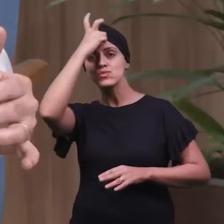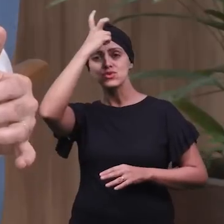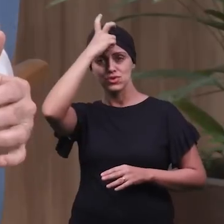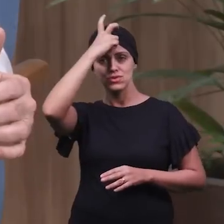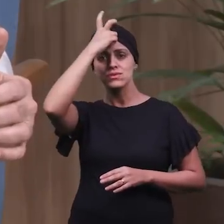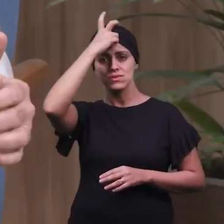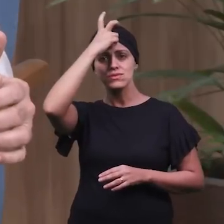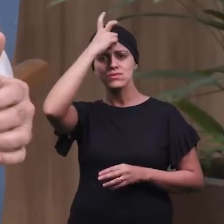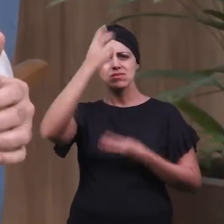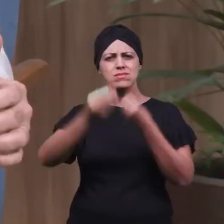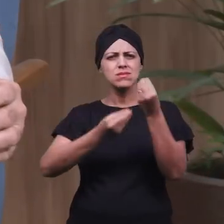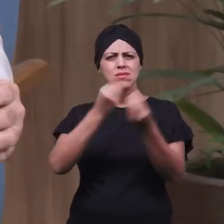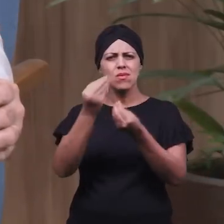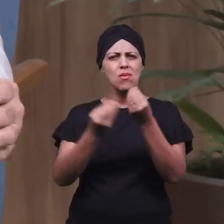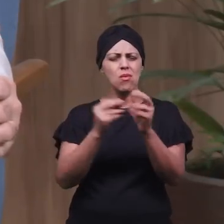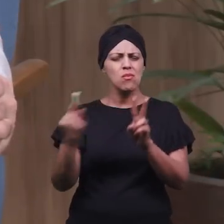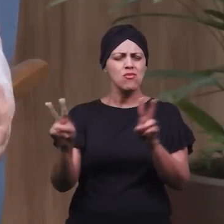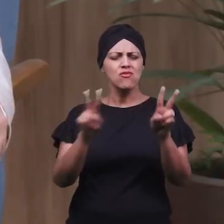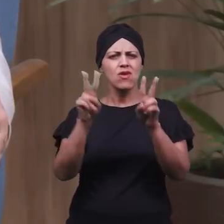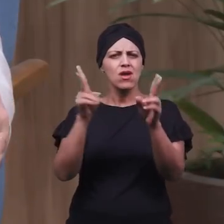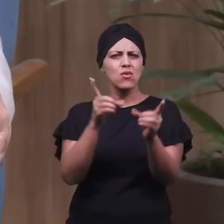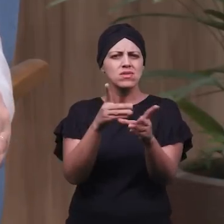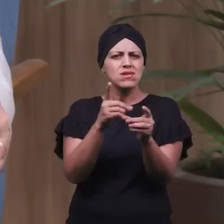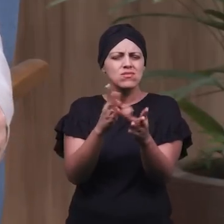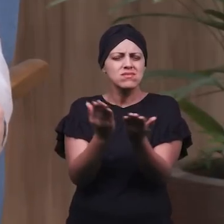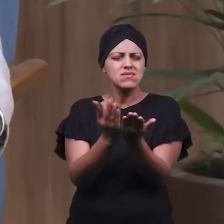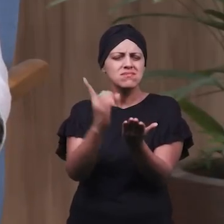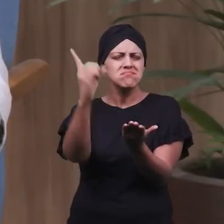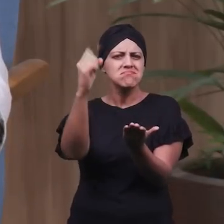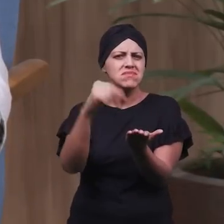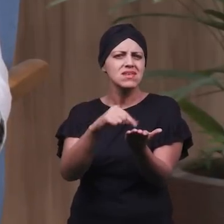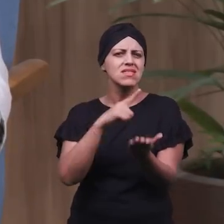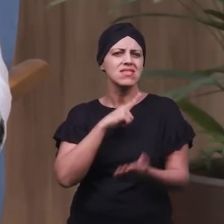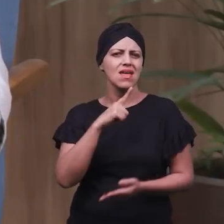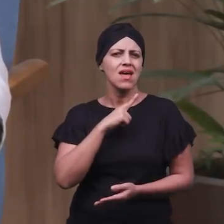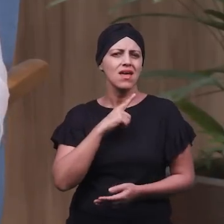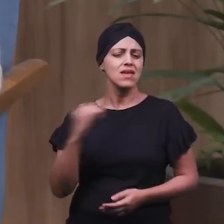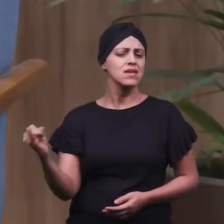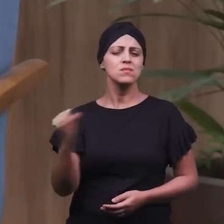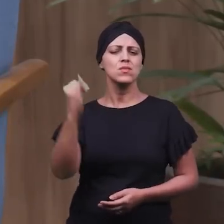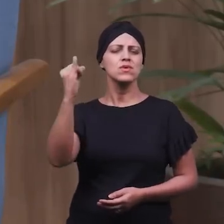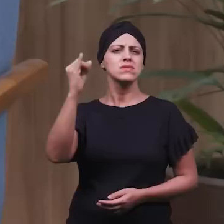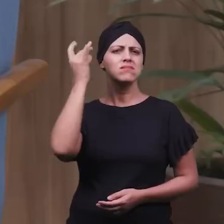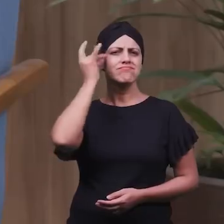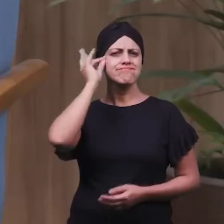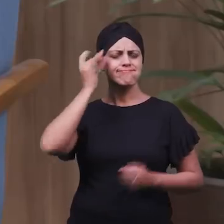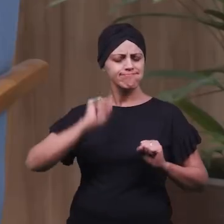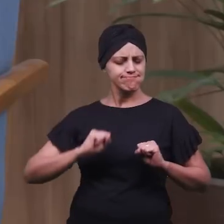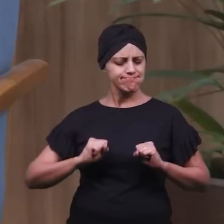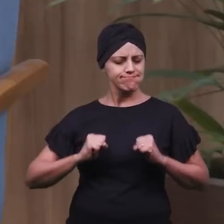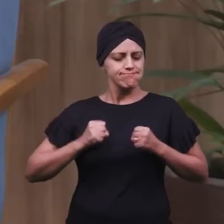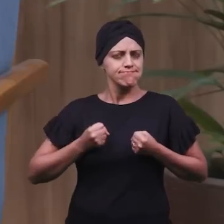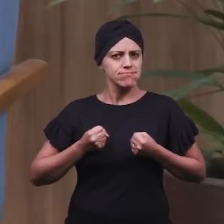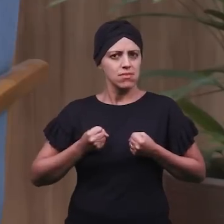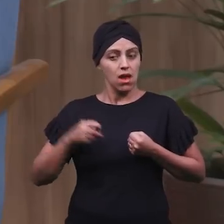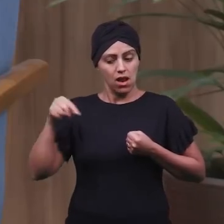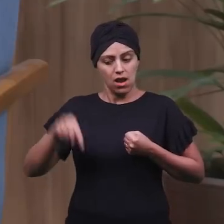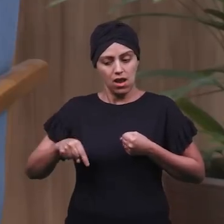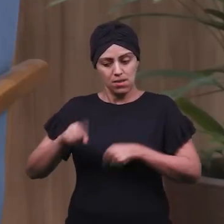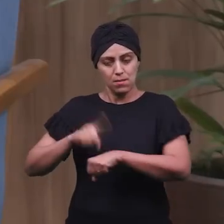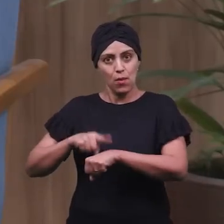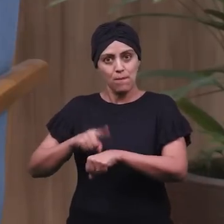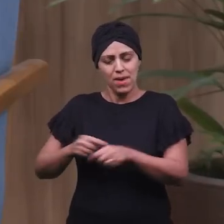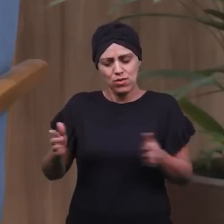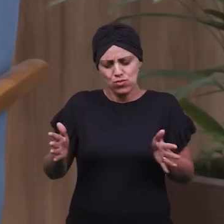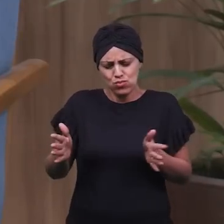valor da doutrina bíblica em sua essência e a importância de estarmos com saúde espiritual nesse tempo